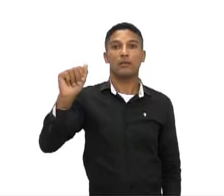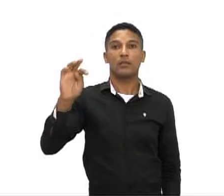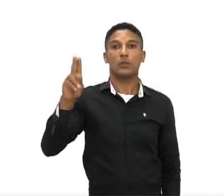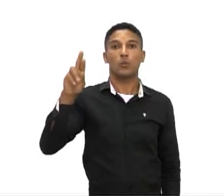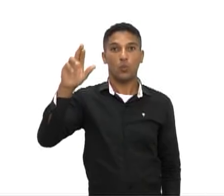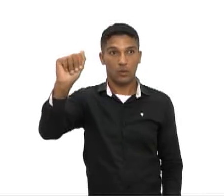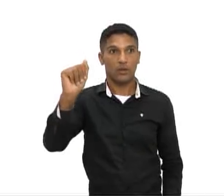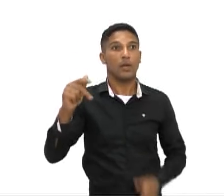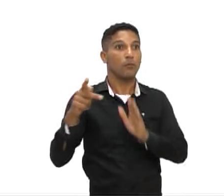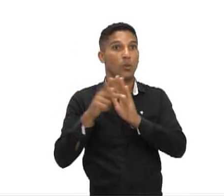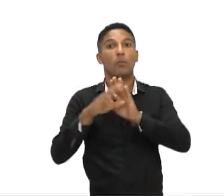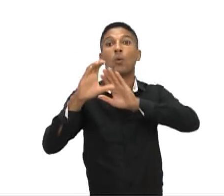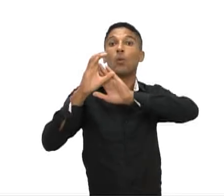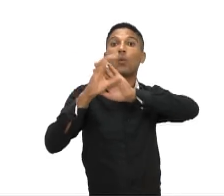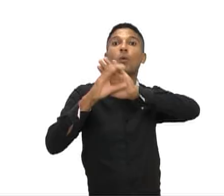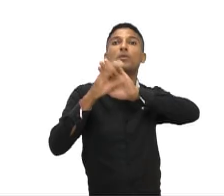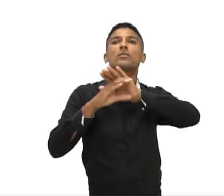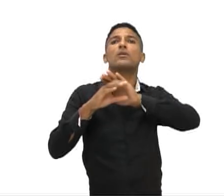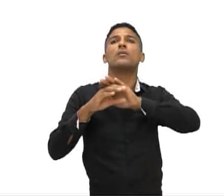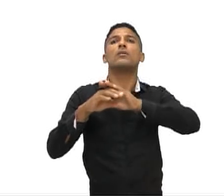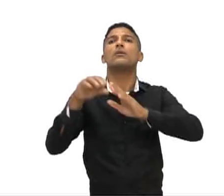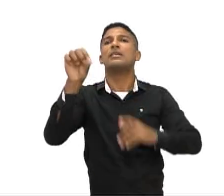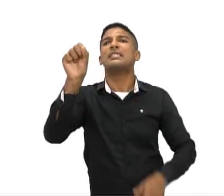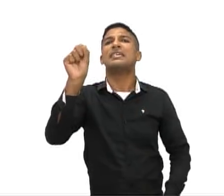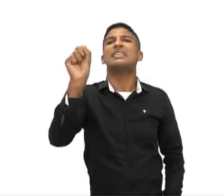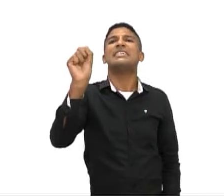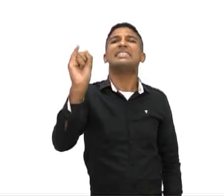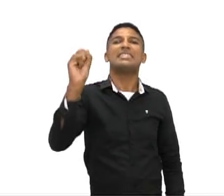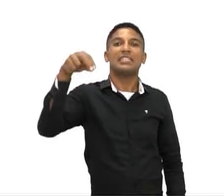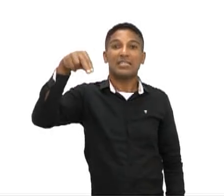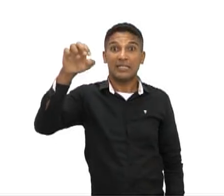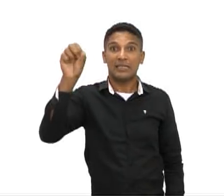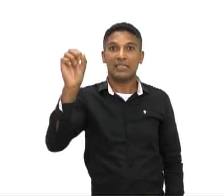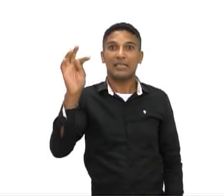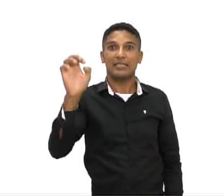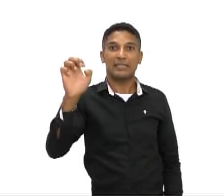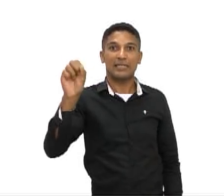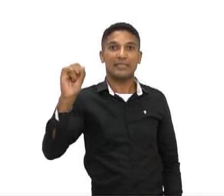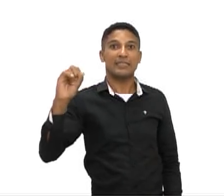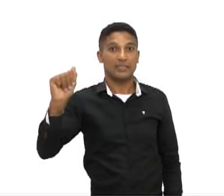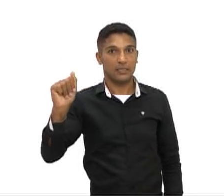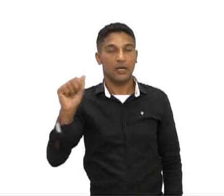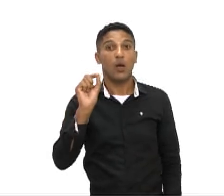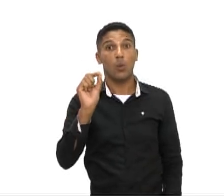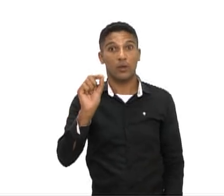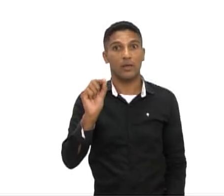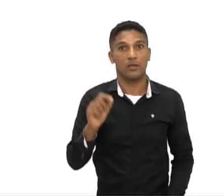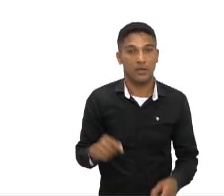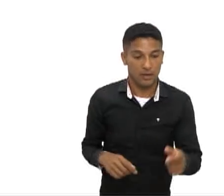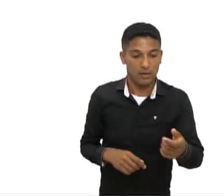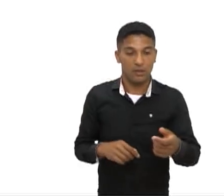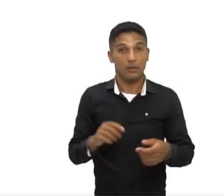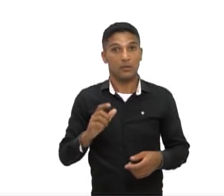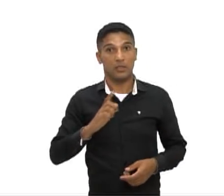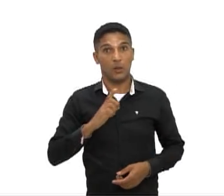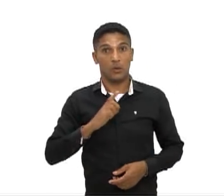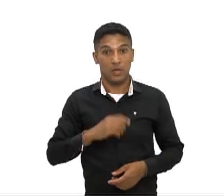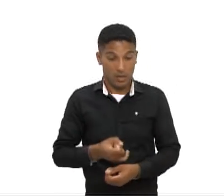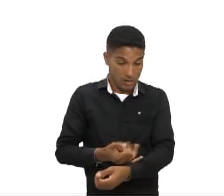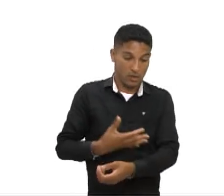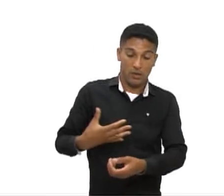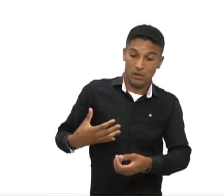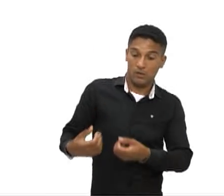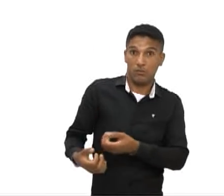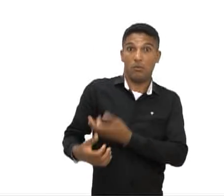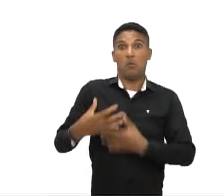sinestesia. Então a sinestesia é um fenômeno neurológico que consiste na produção de duas sensações de natureza diferente por